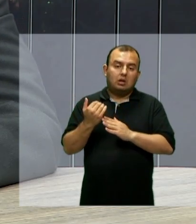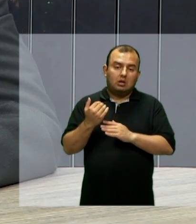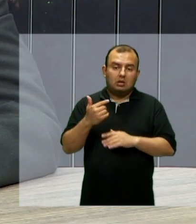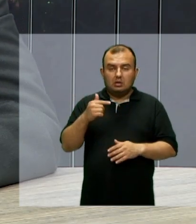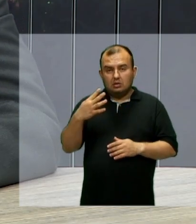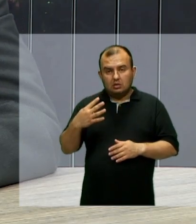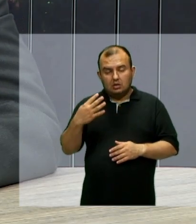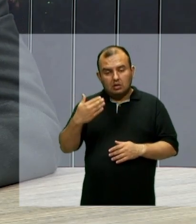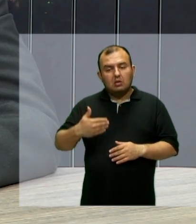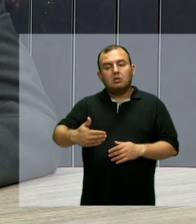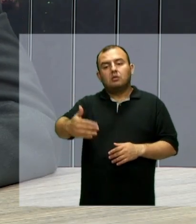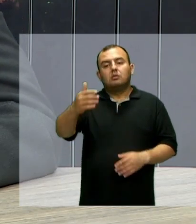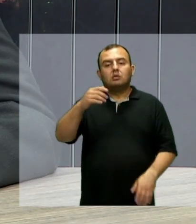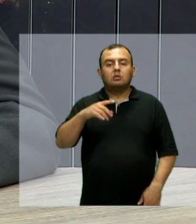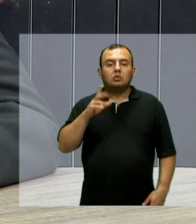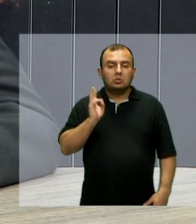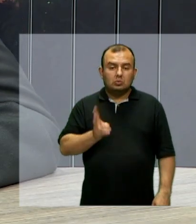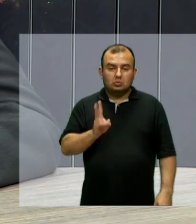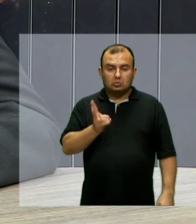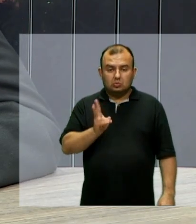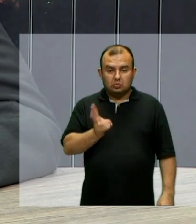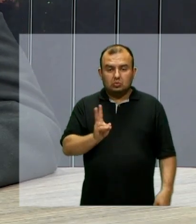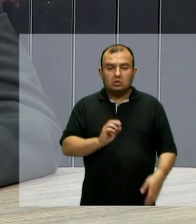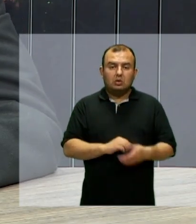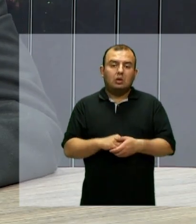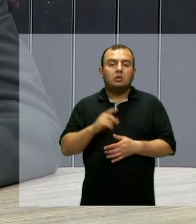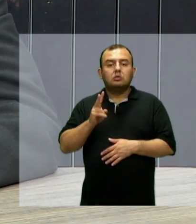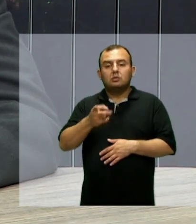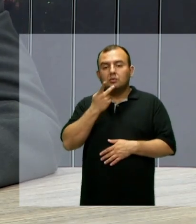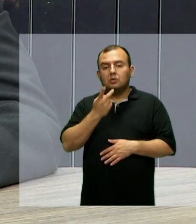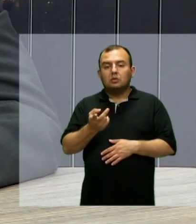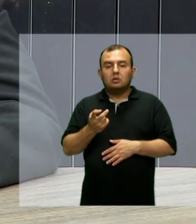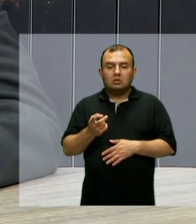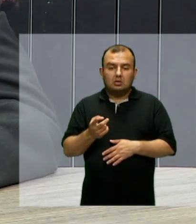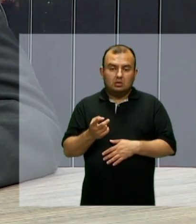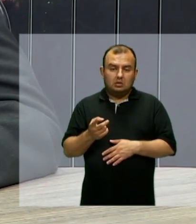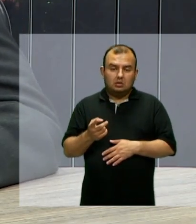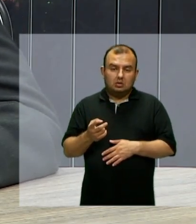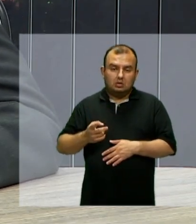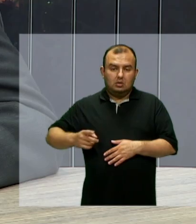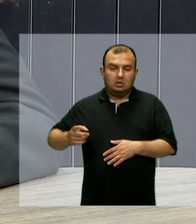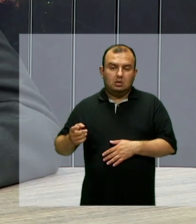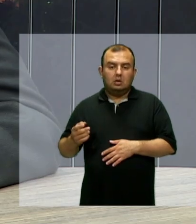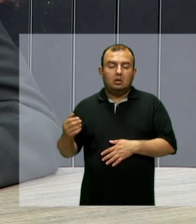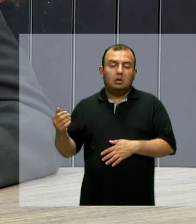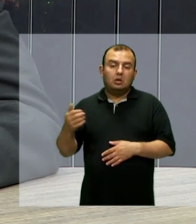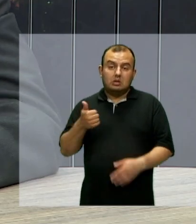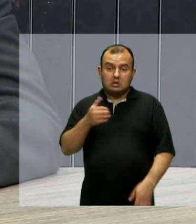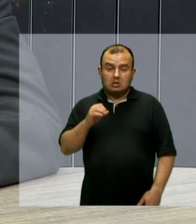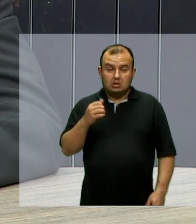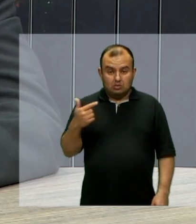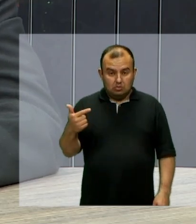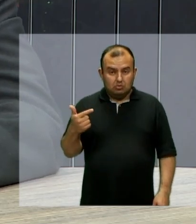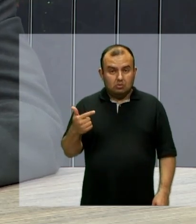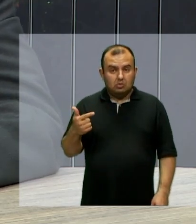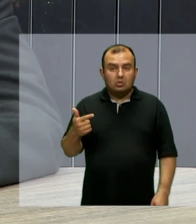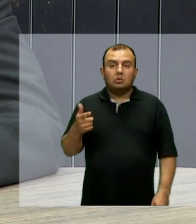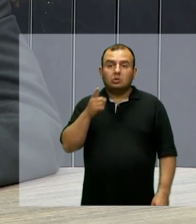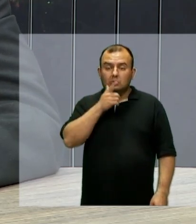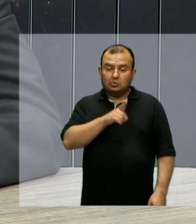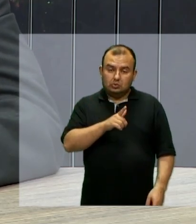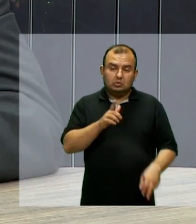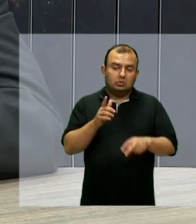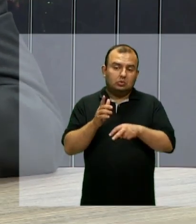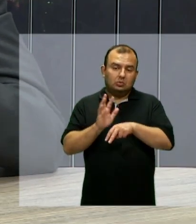após 74, continuar. Eu sempre digo, eu tenho uma paciente que eu operei com 102 anos. Então, as pacientes